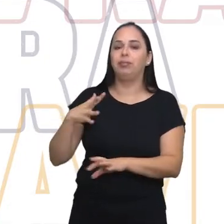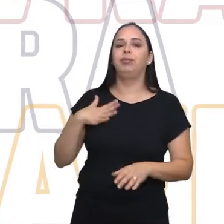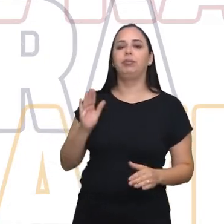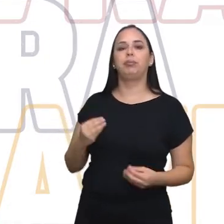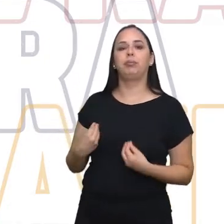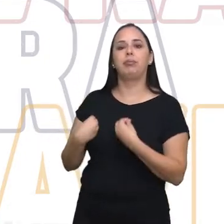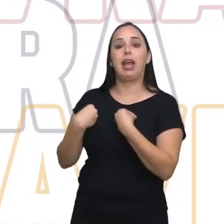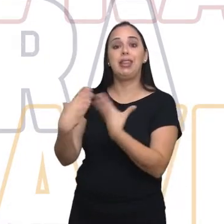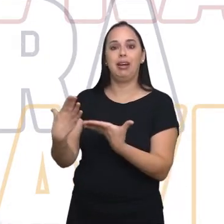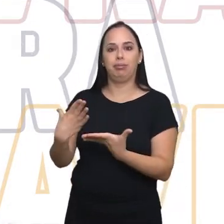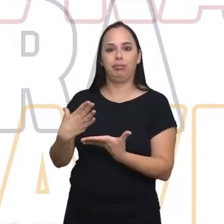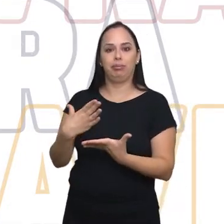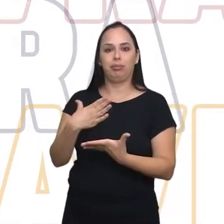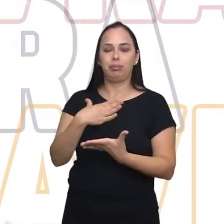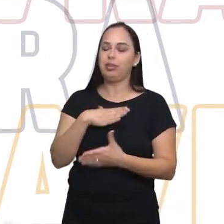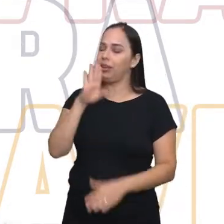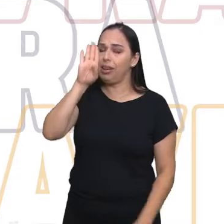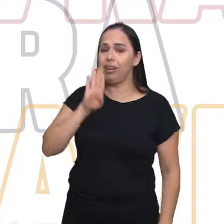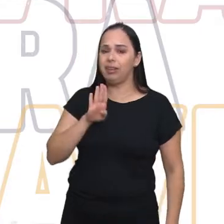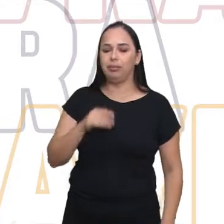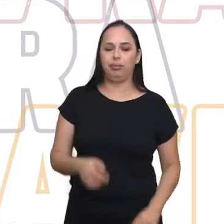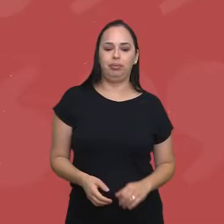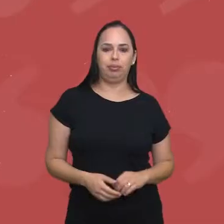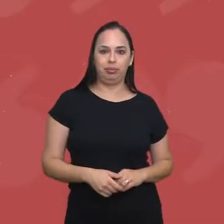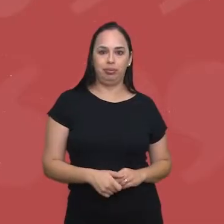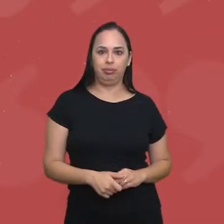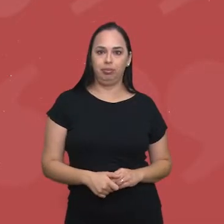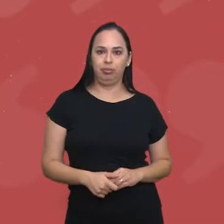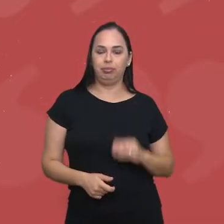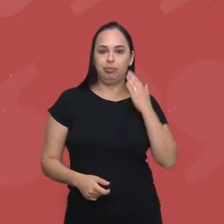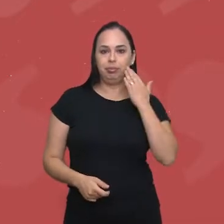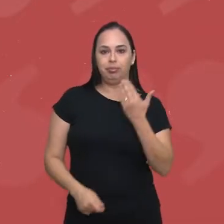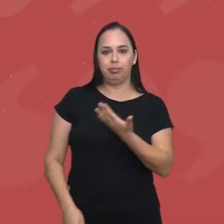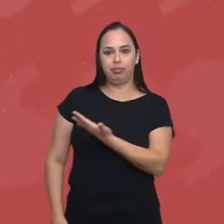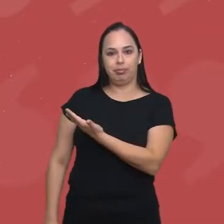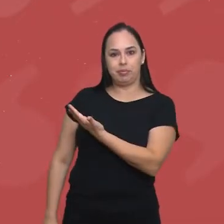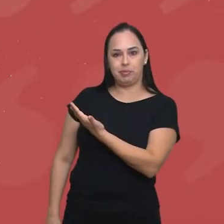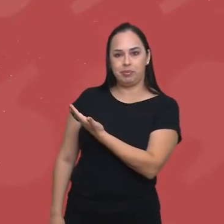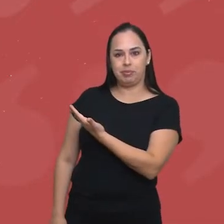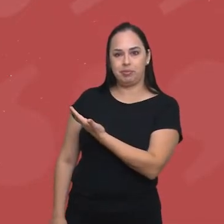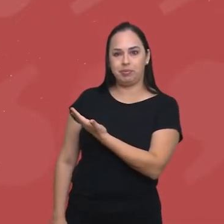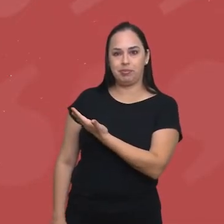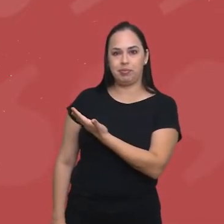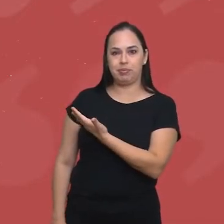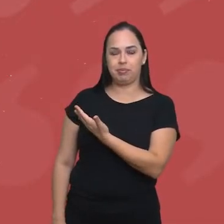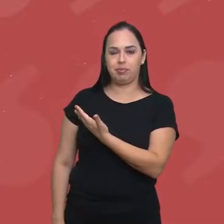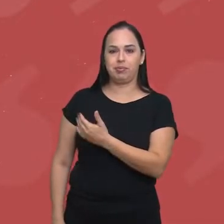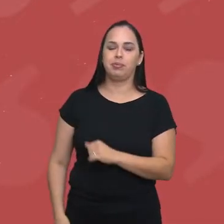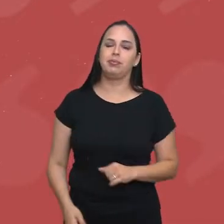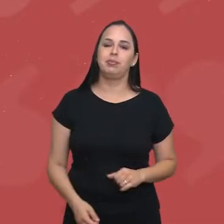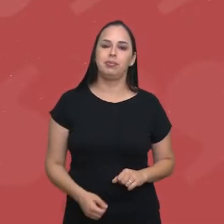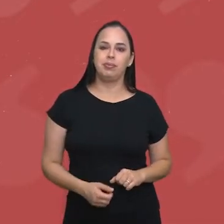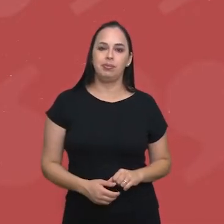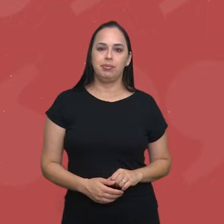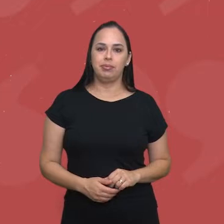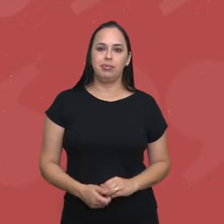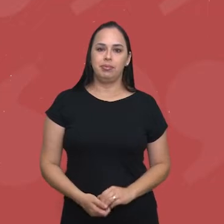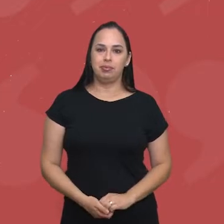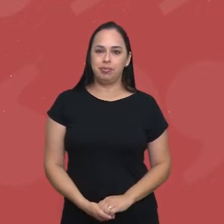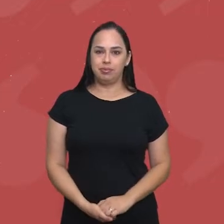encaminhamos essa mama para eles também gratuita. Como funciona a confecção e doação de